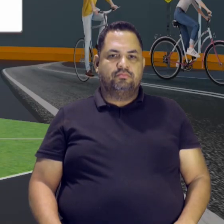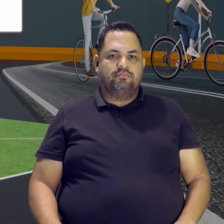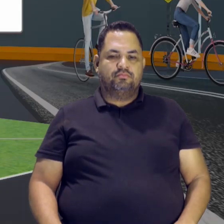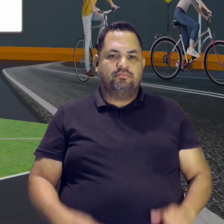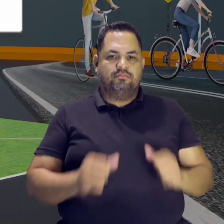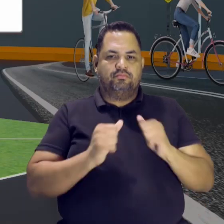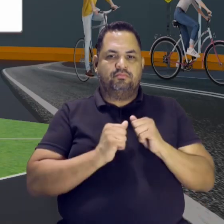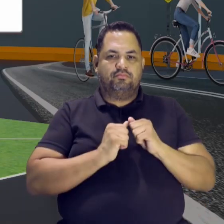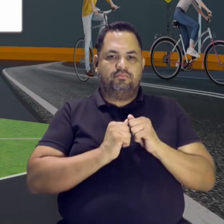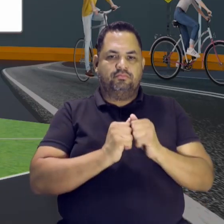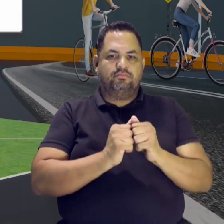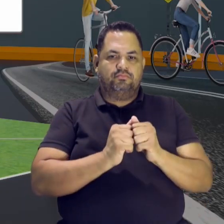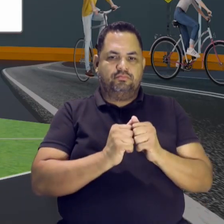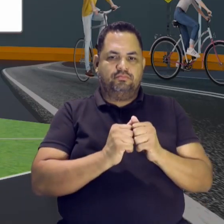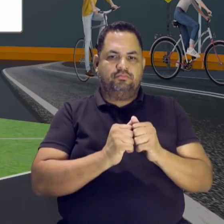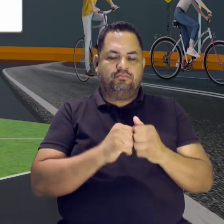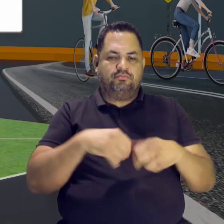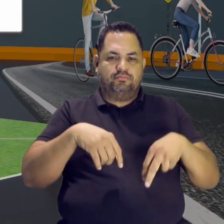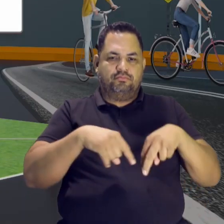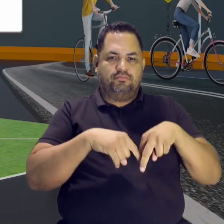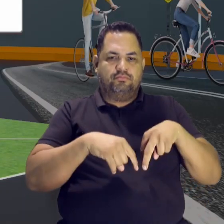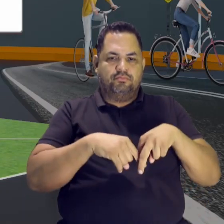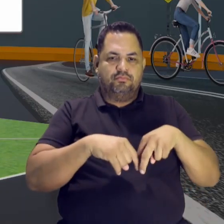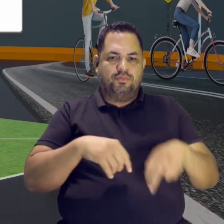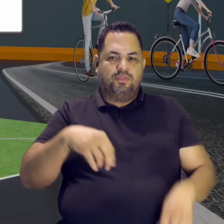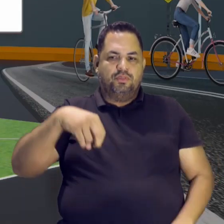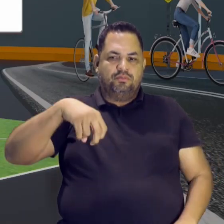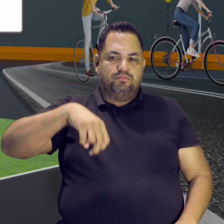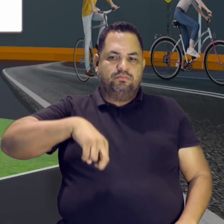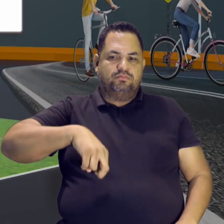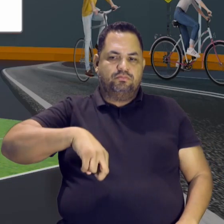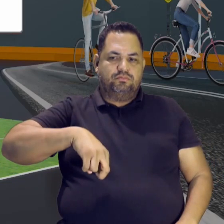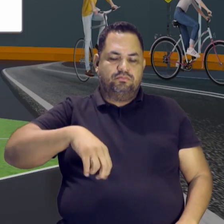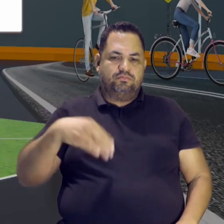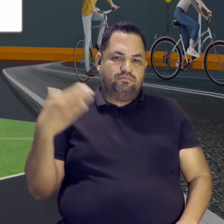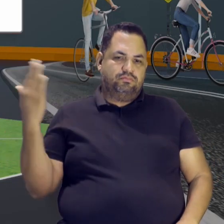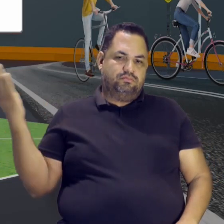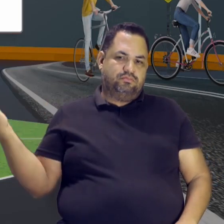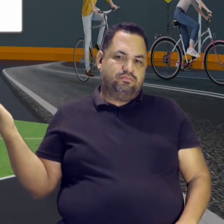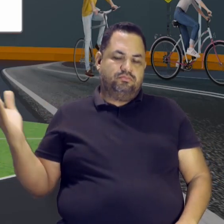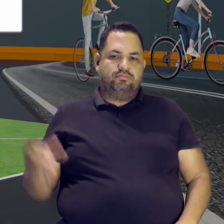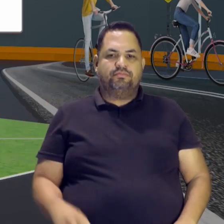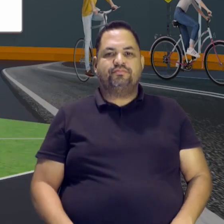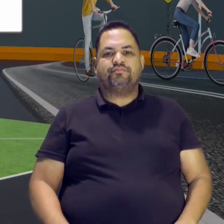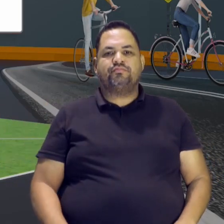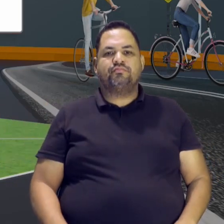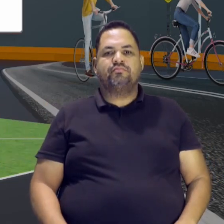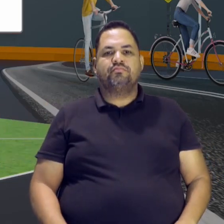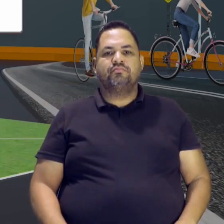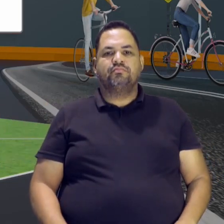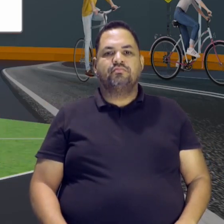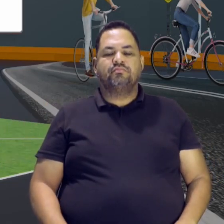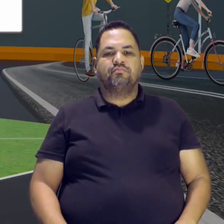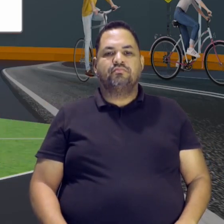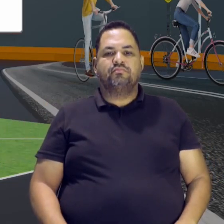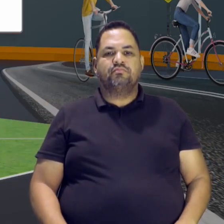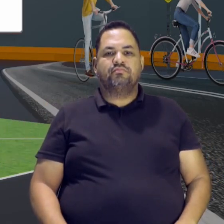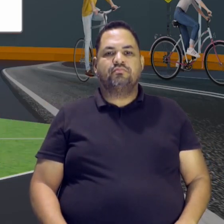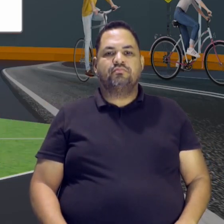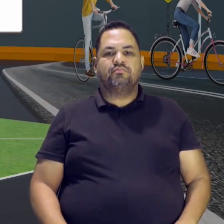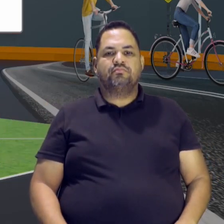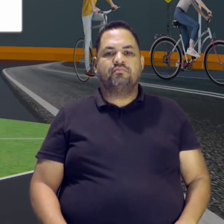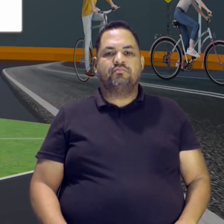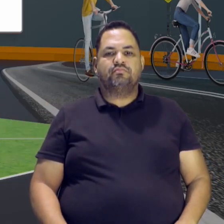o teu joelho da perna de trás no chão, ó. Vai fazer isso aqui. Curvado, nem pensar, ajeita a tua postura, tá? Então